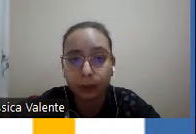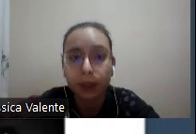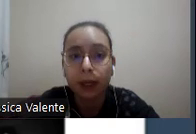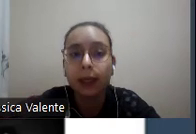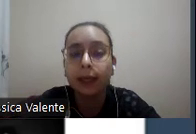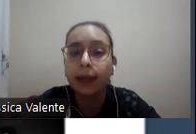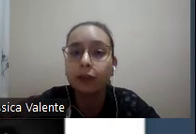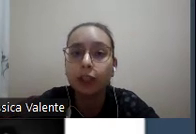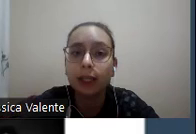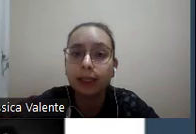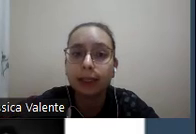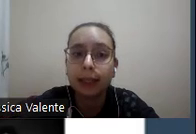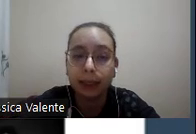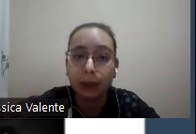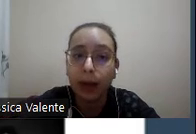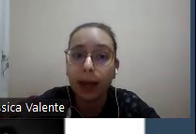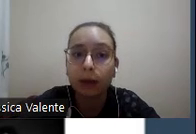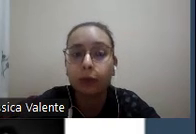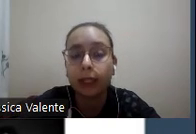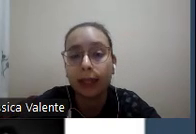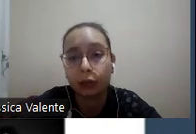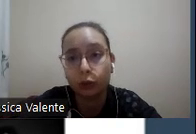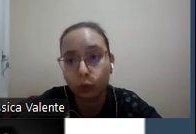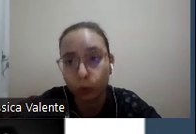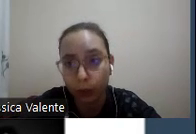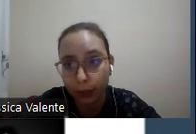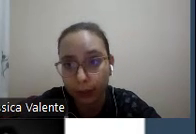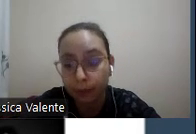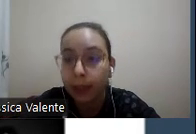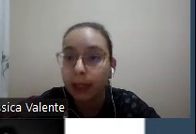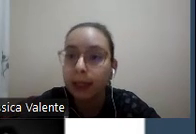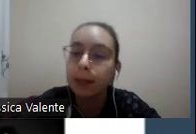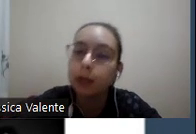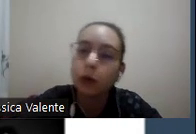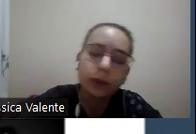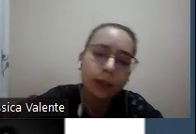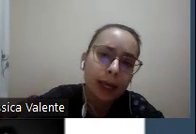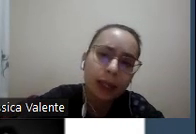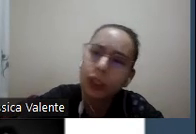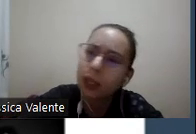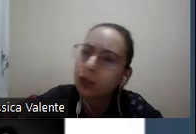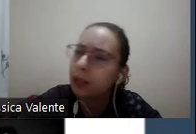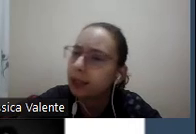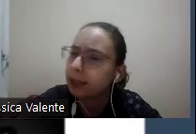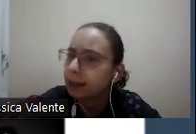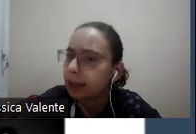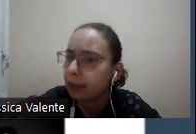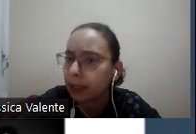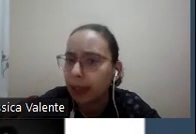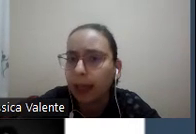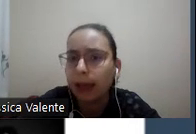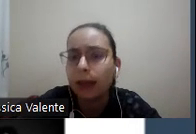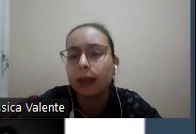importante. E quem utiliza essa língua? A comunidade surda e também todos aqueles que estejam interessados